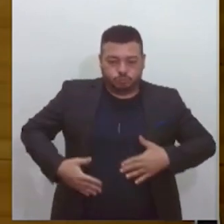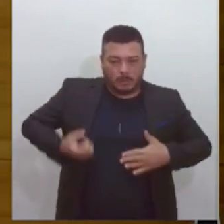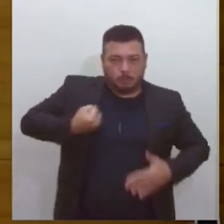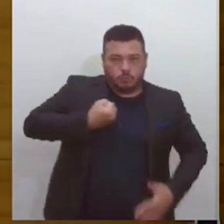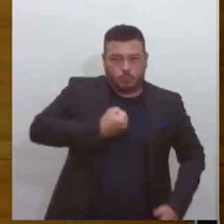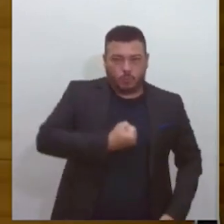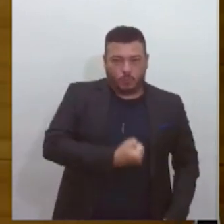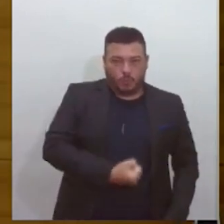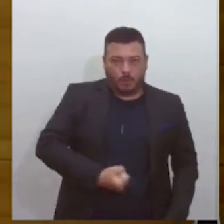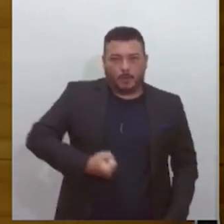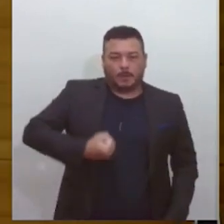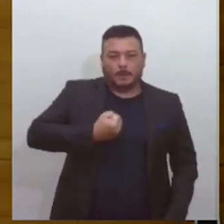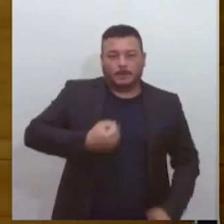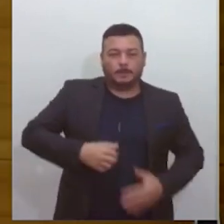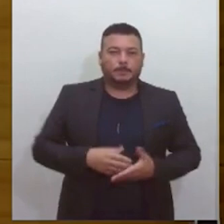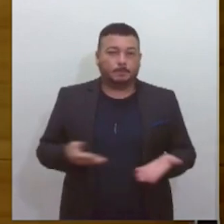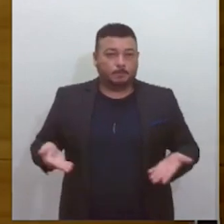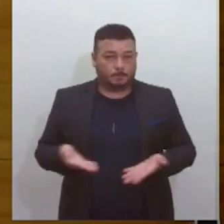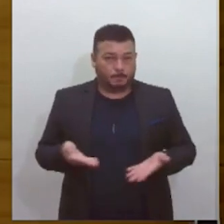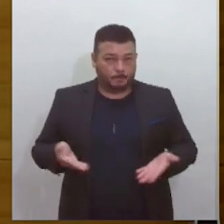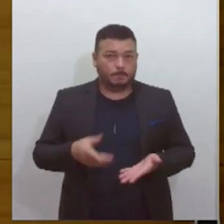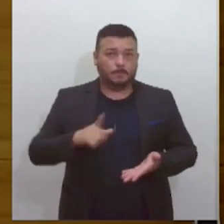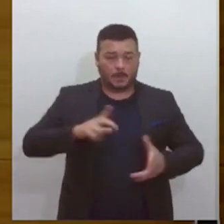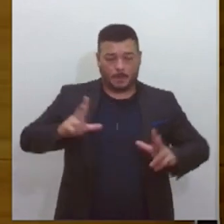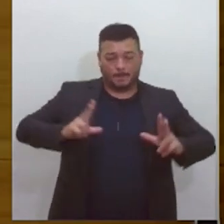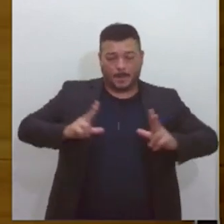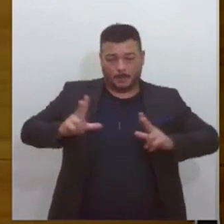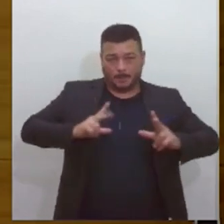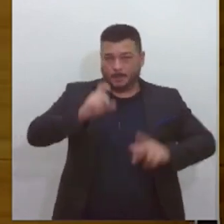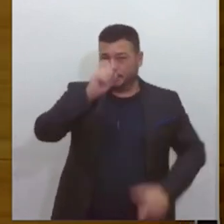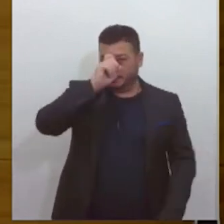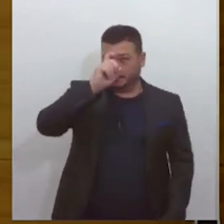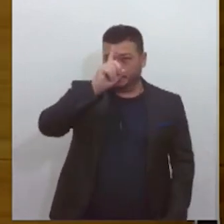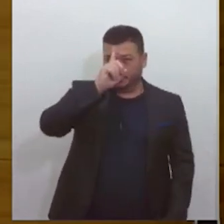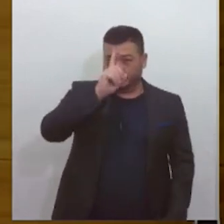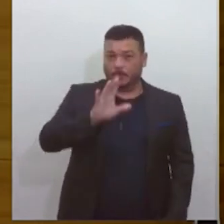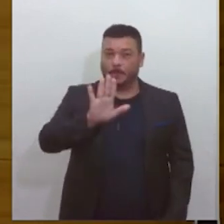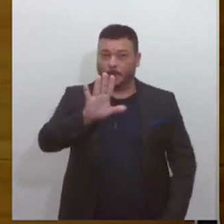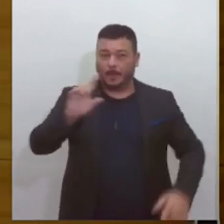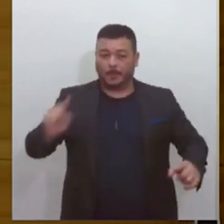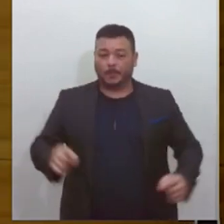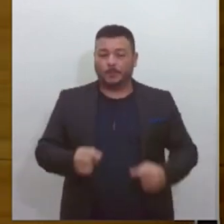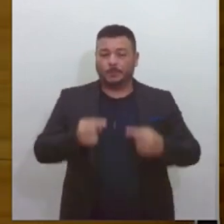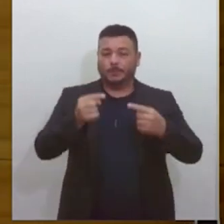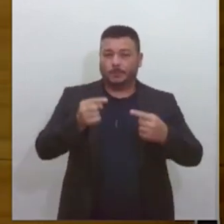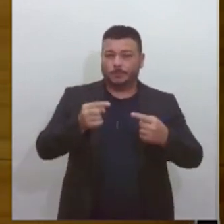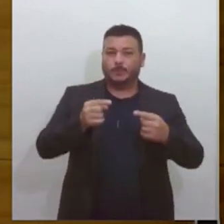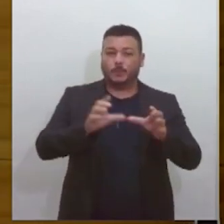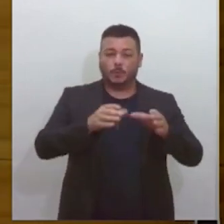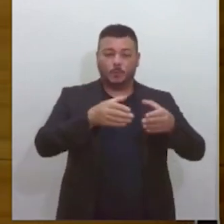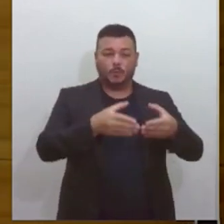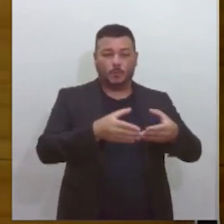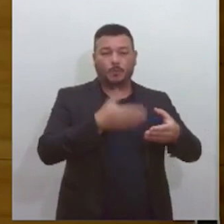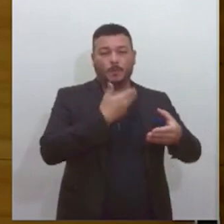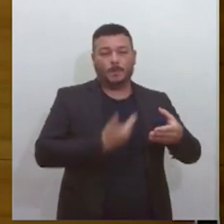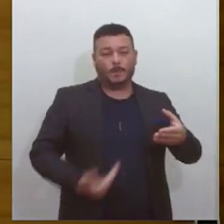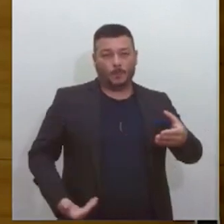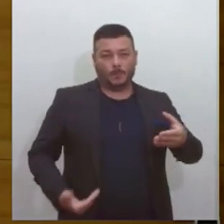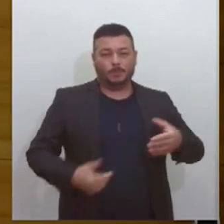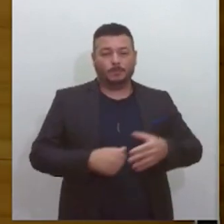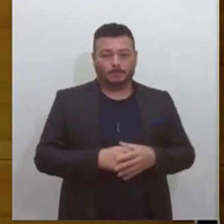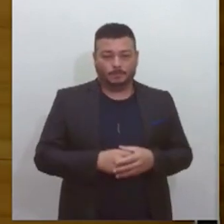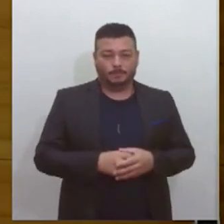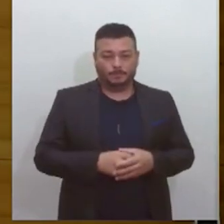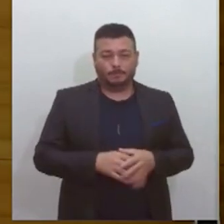ele hoje é coberto pela rede privada. Porém, há um grande desafio em relação à rede pública. Embora haja uma lei já em